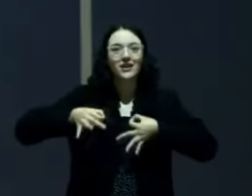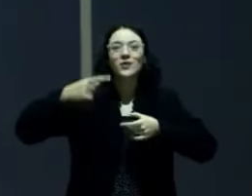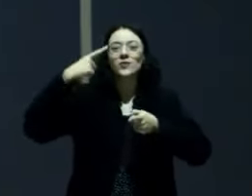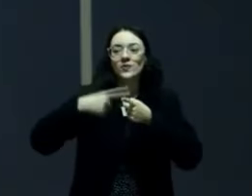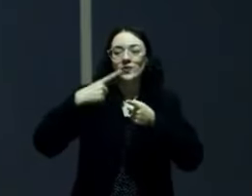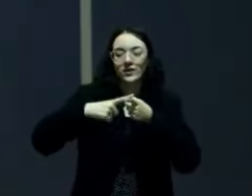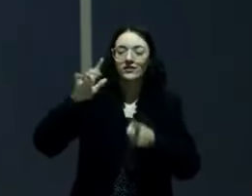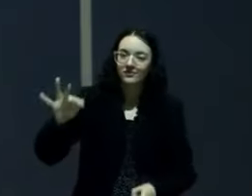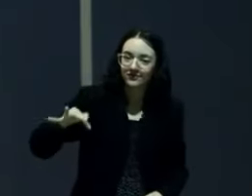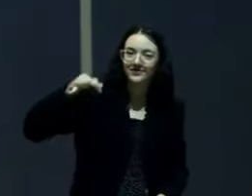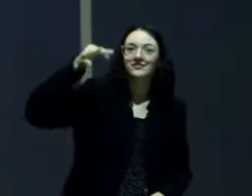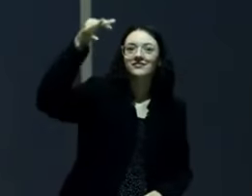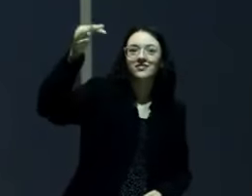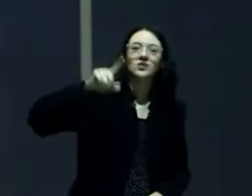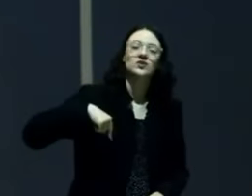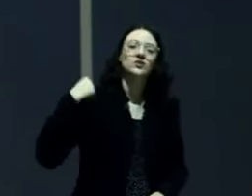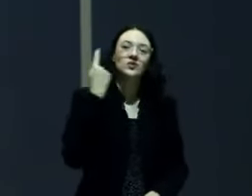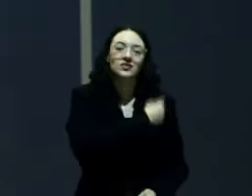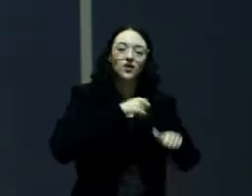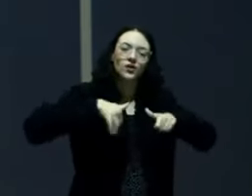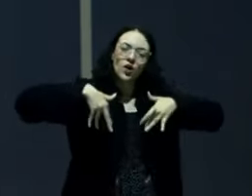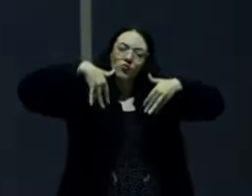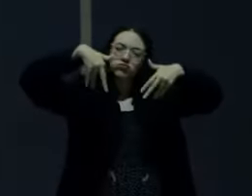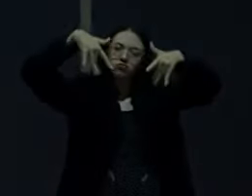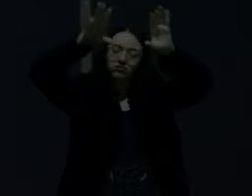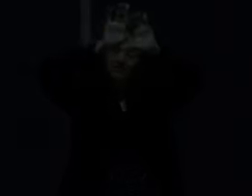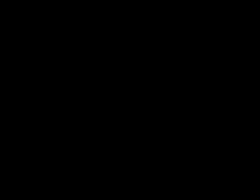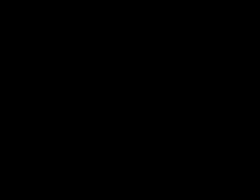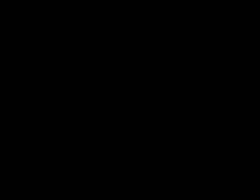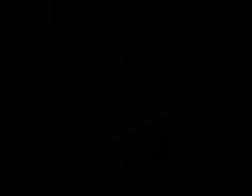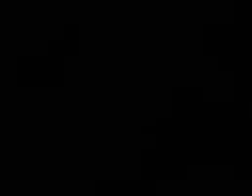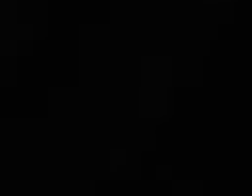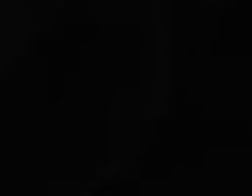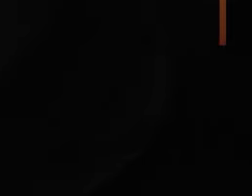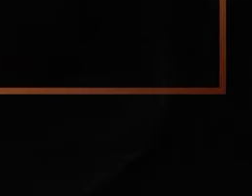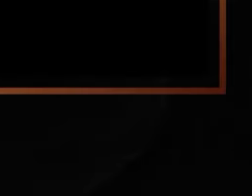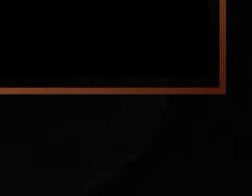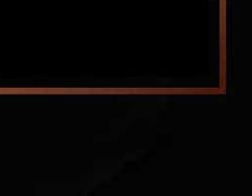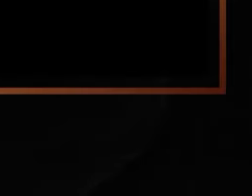chegar o dia de nós participarmos dessa grande ceia.